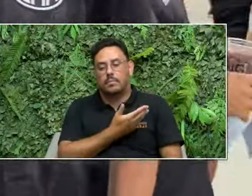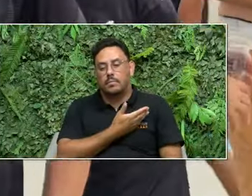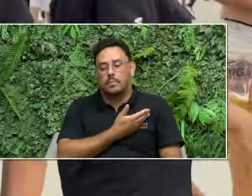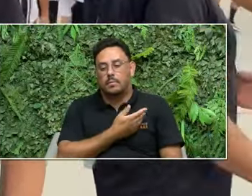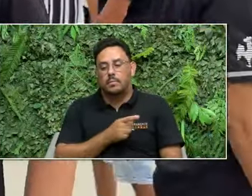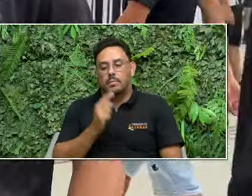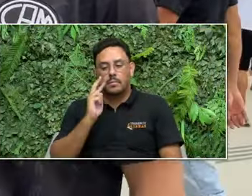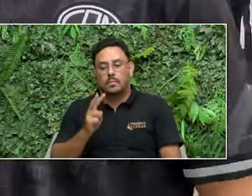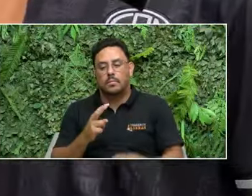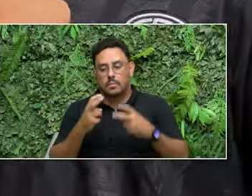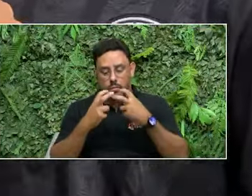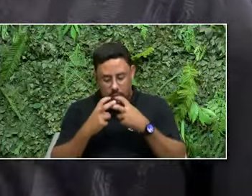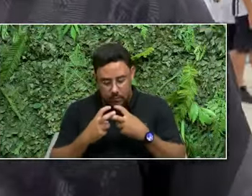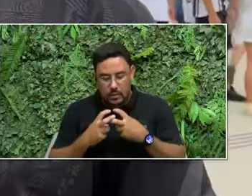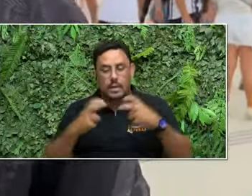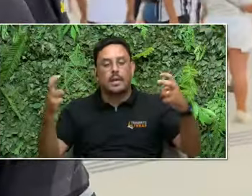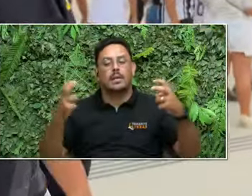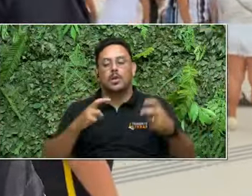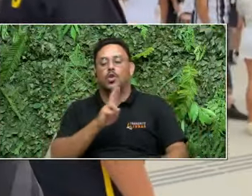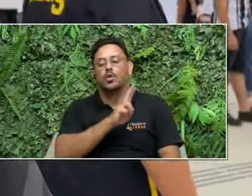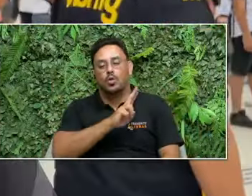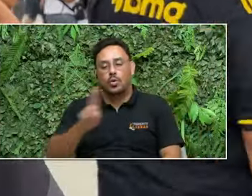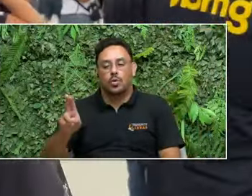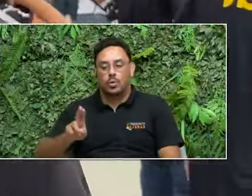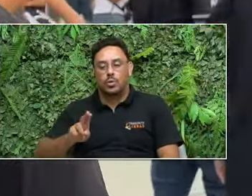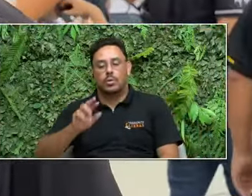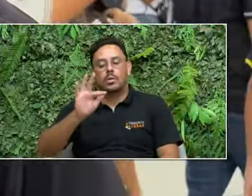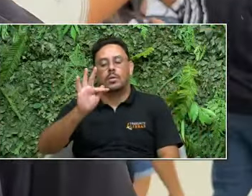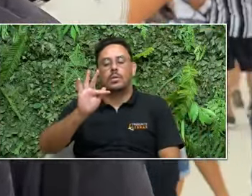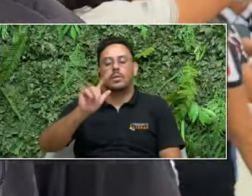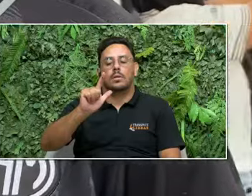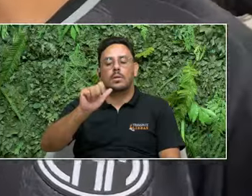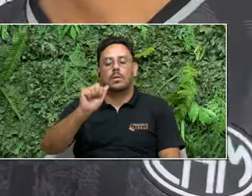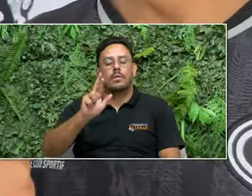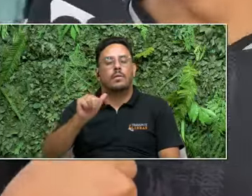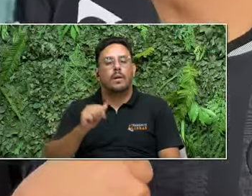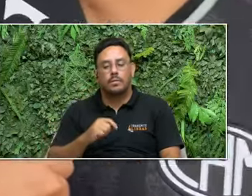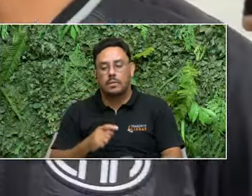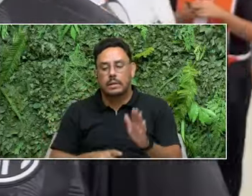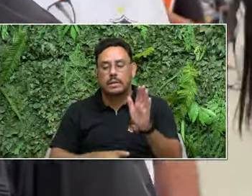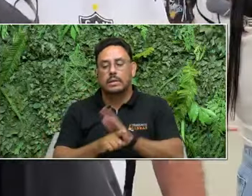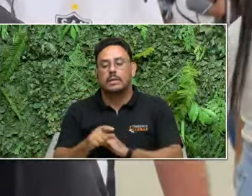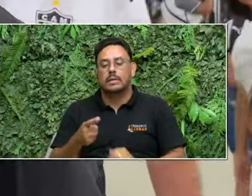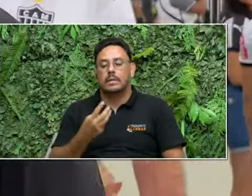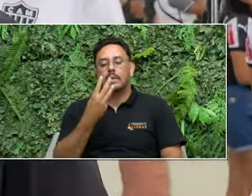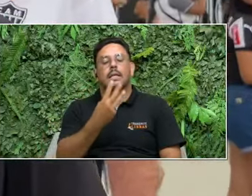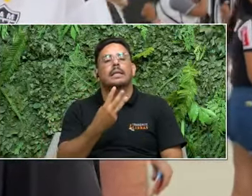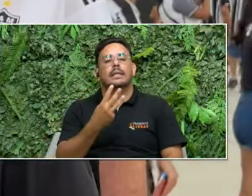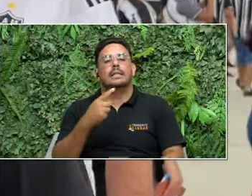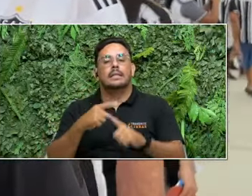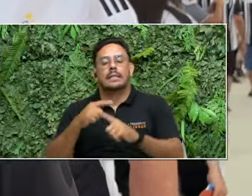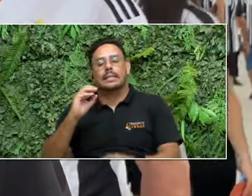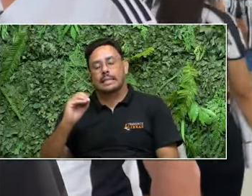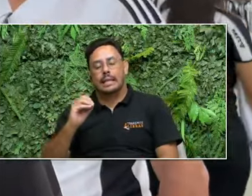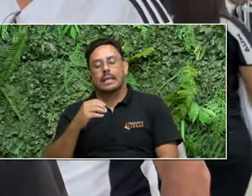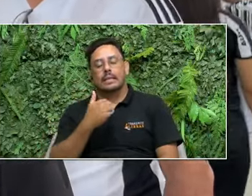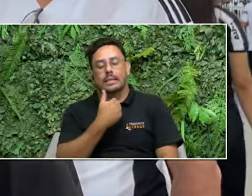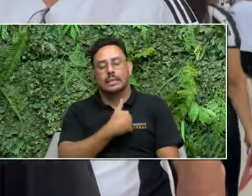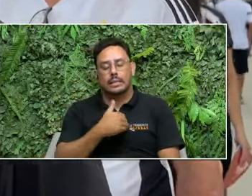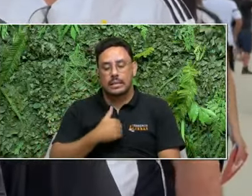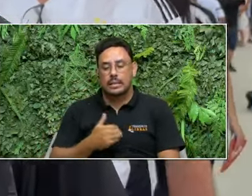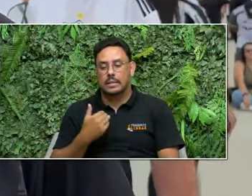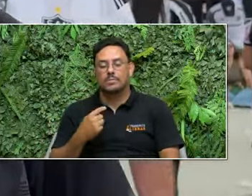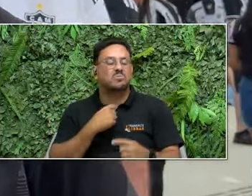aí meu amigo Solte a tua voz como é que é teu nome Fábio Almeida Fábio Almeida placão de hoje hoje é 3 a 0 pro Atlético 3 a 0 para não ter